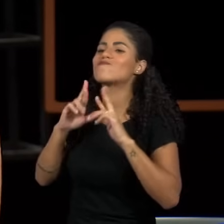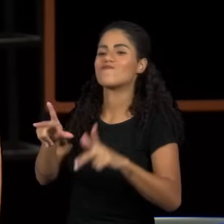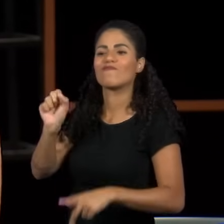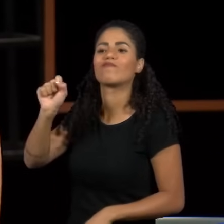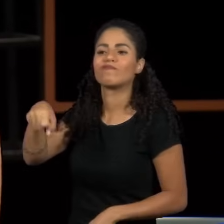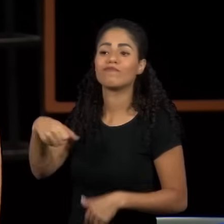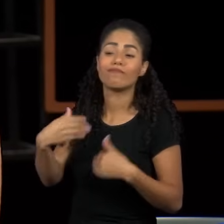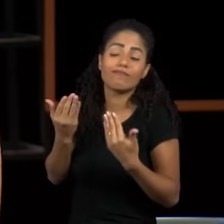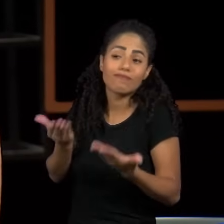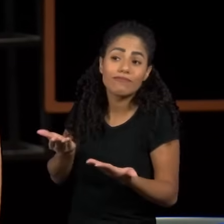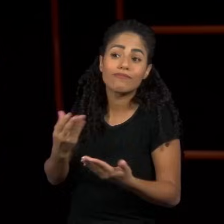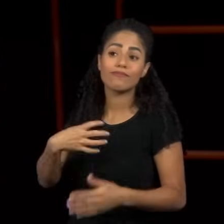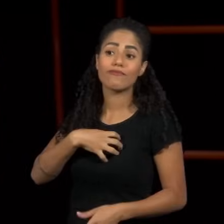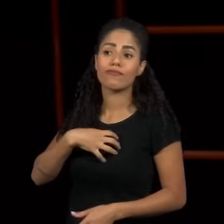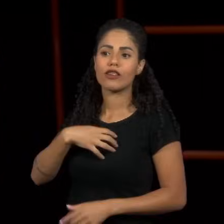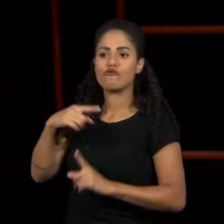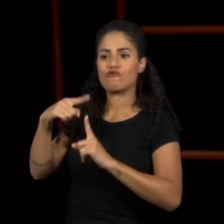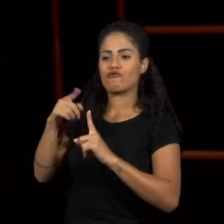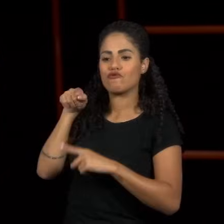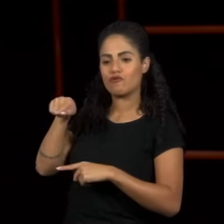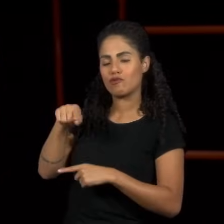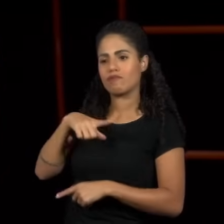força do tipo de...